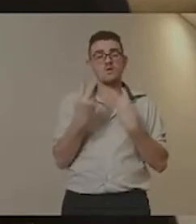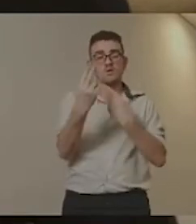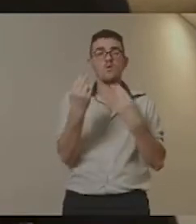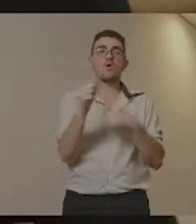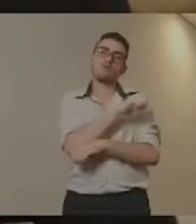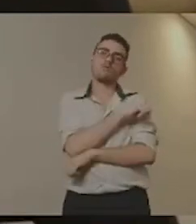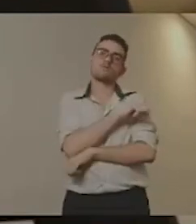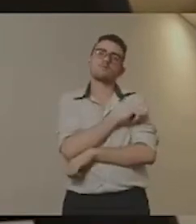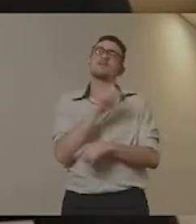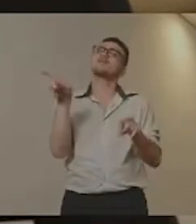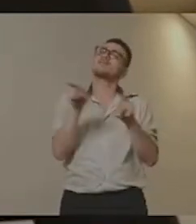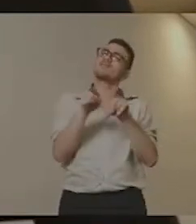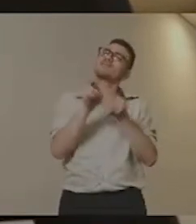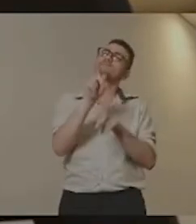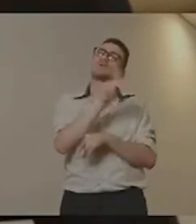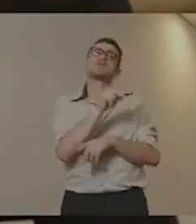professoras tiveram pouco